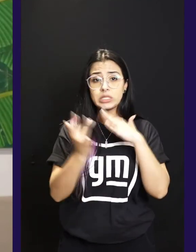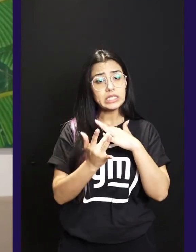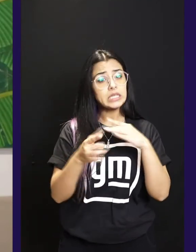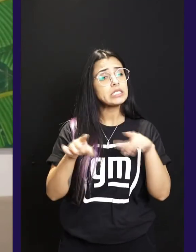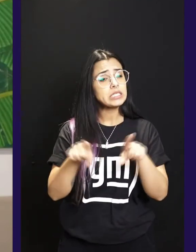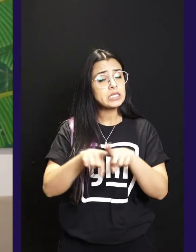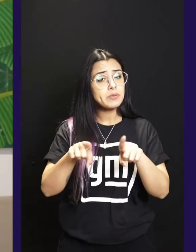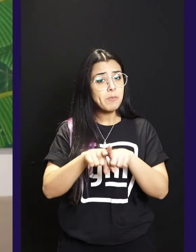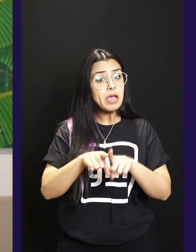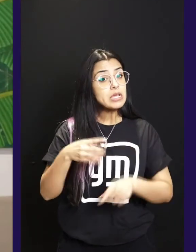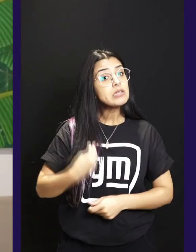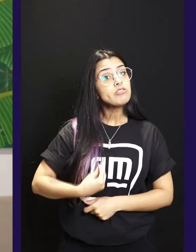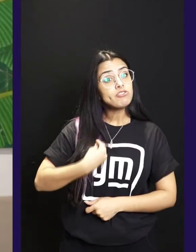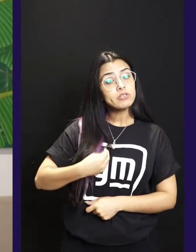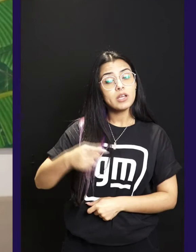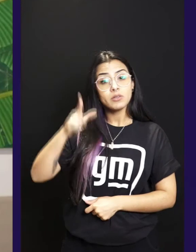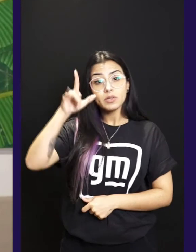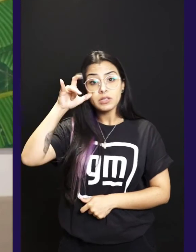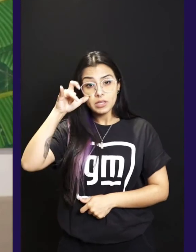no Instagram,